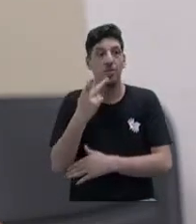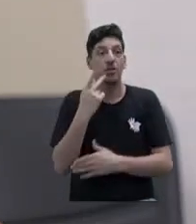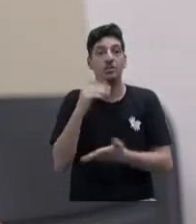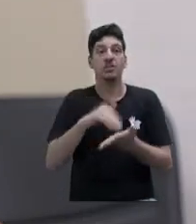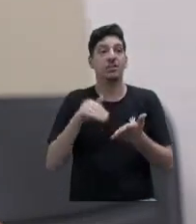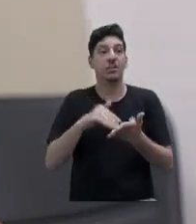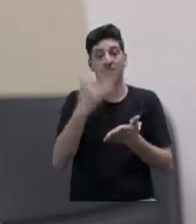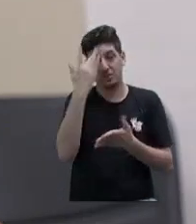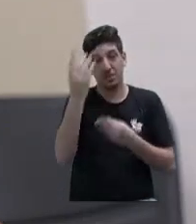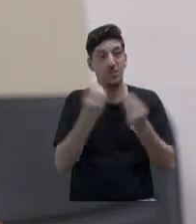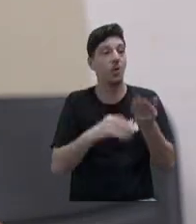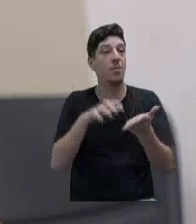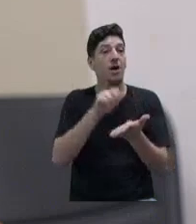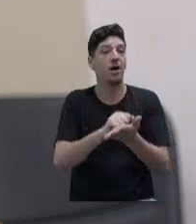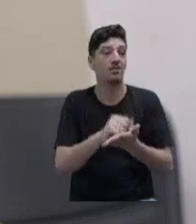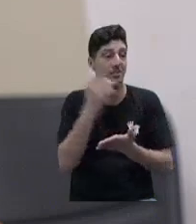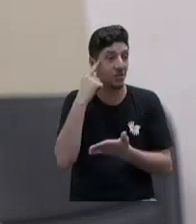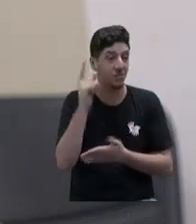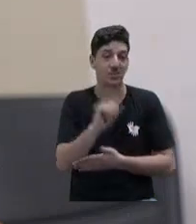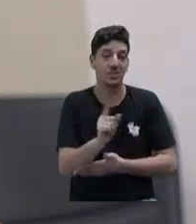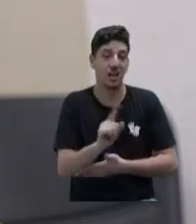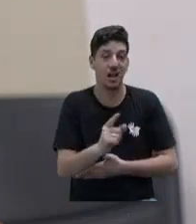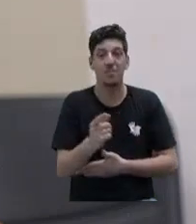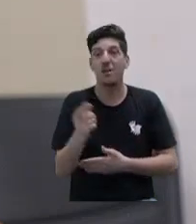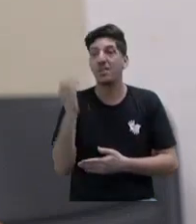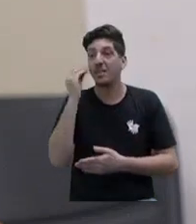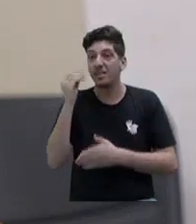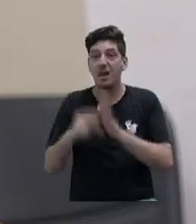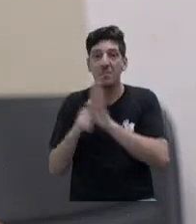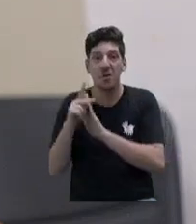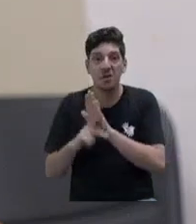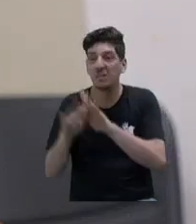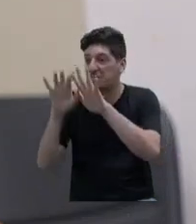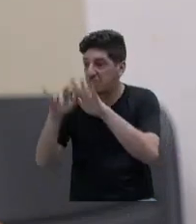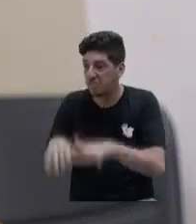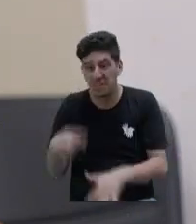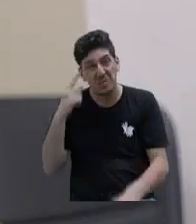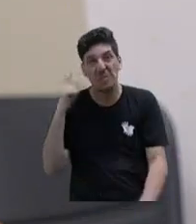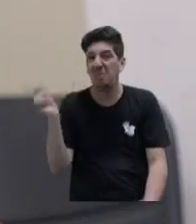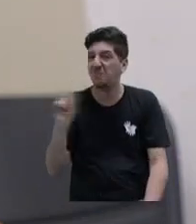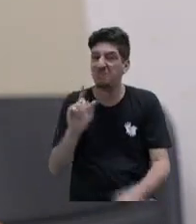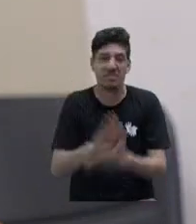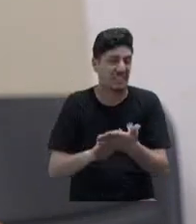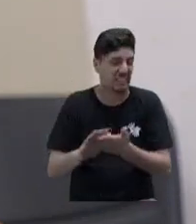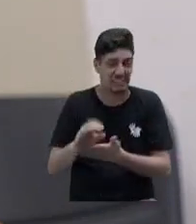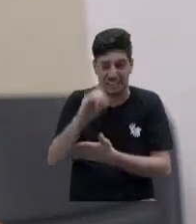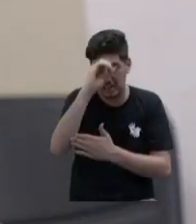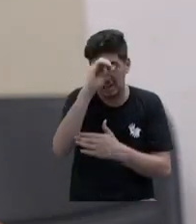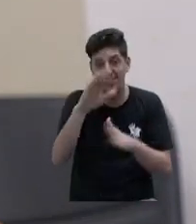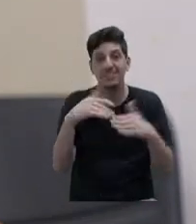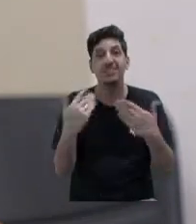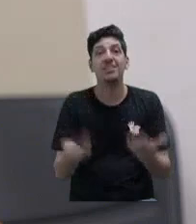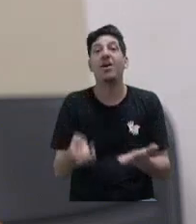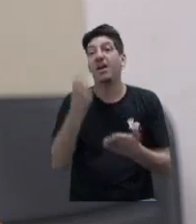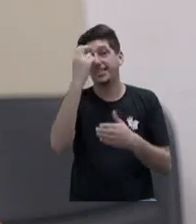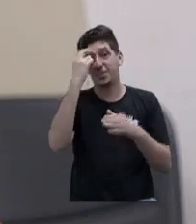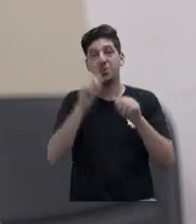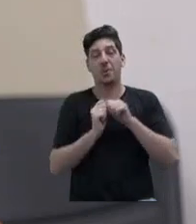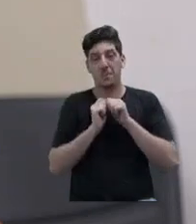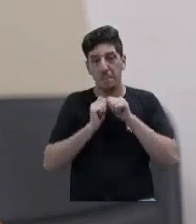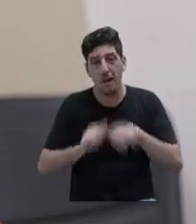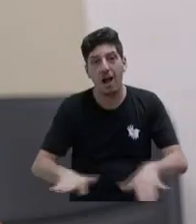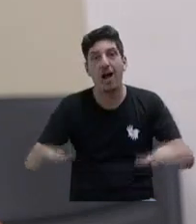nem cadastrar, quanto mais fazer um projeto. Então, acredito que o Decentra Cultura, na medida que